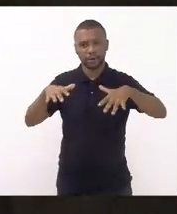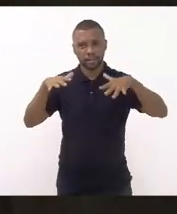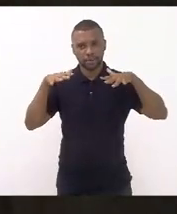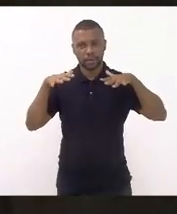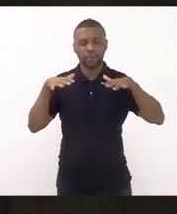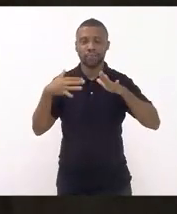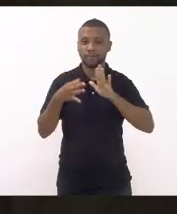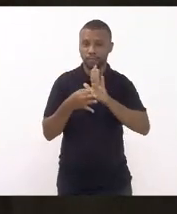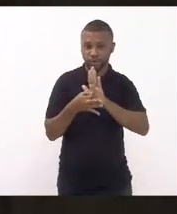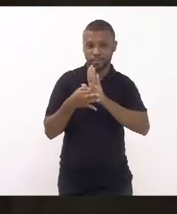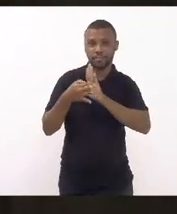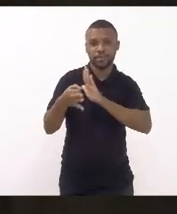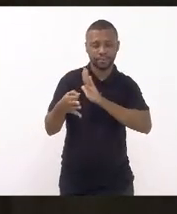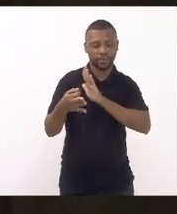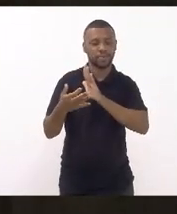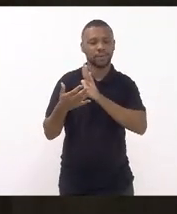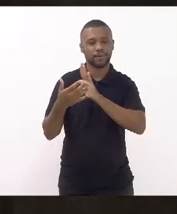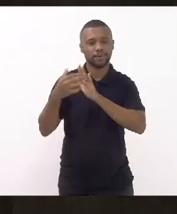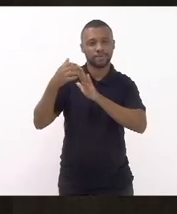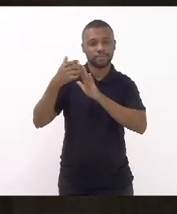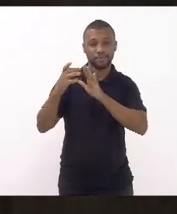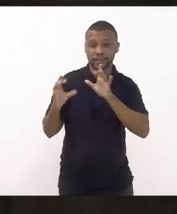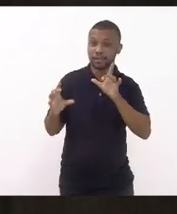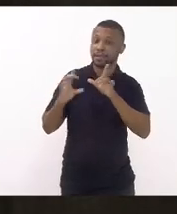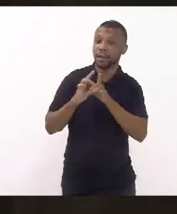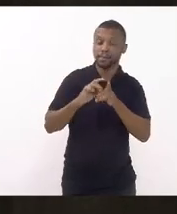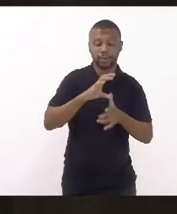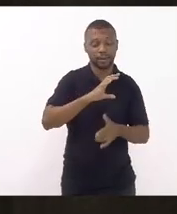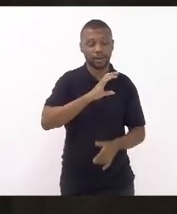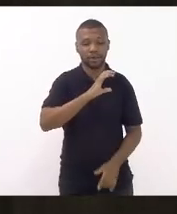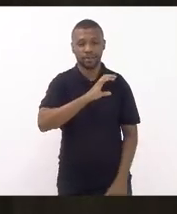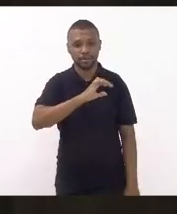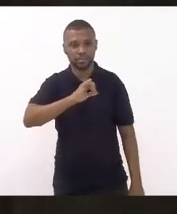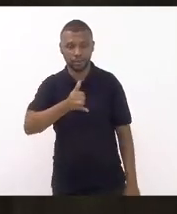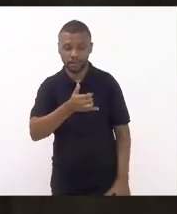vou emitir o parecer pela CCJ. O